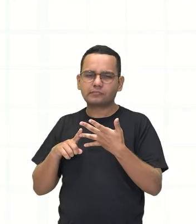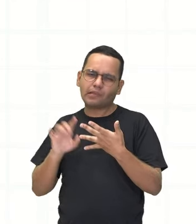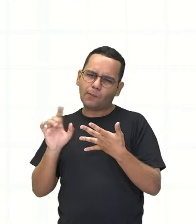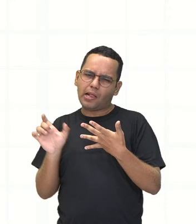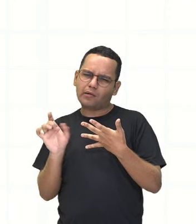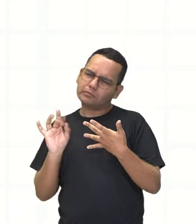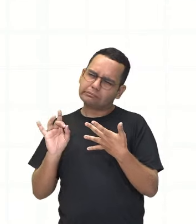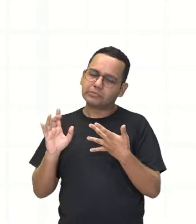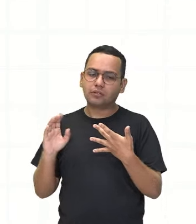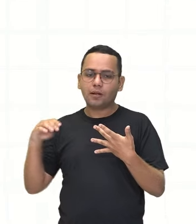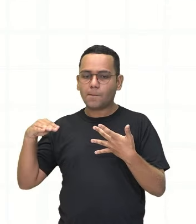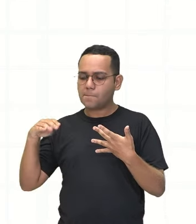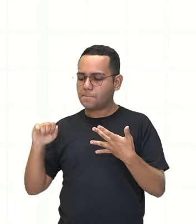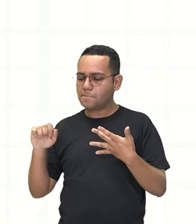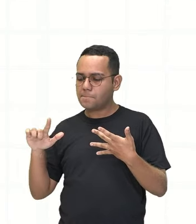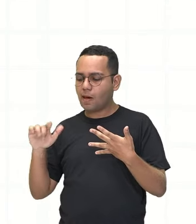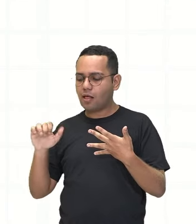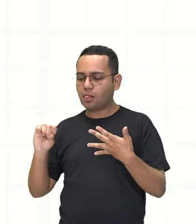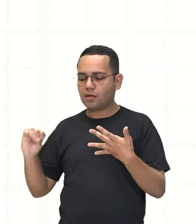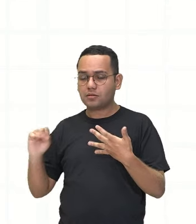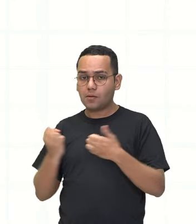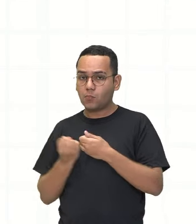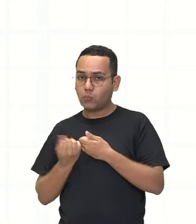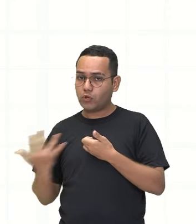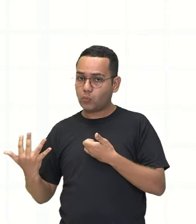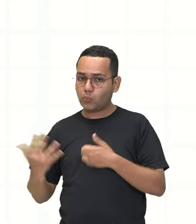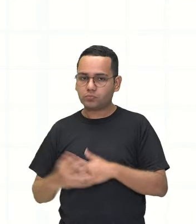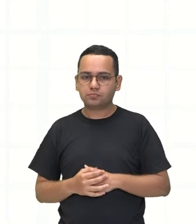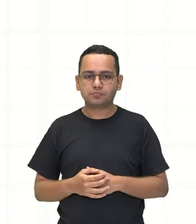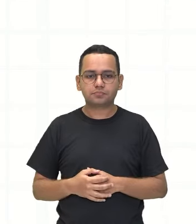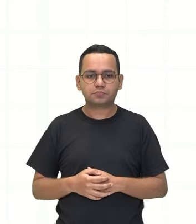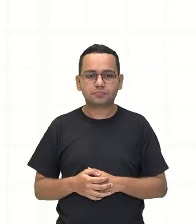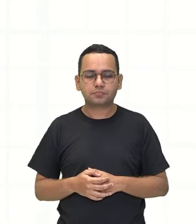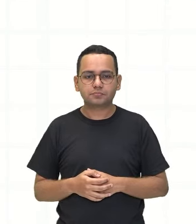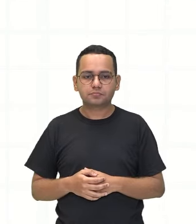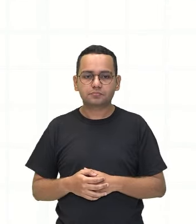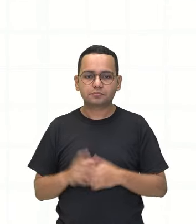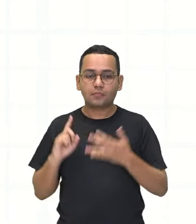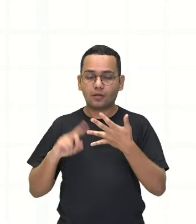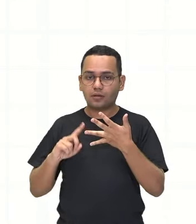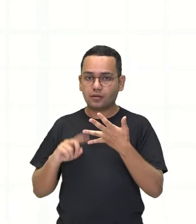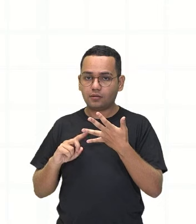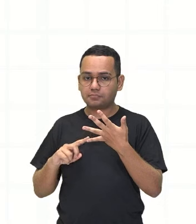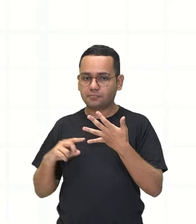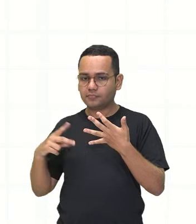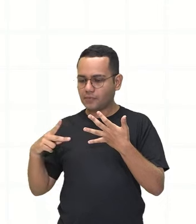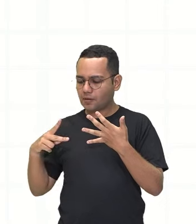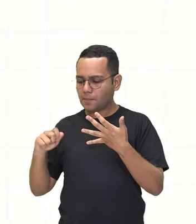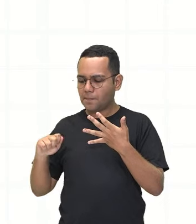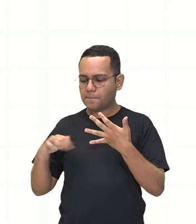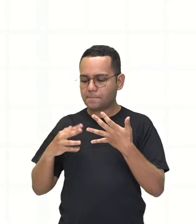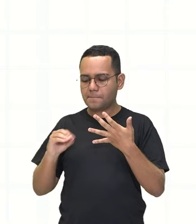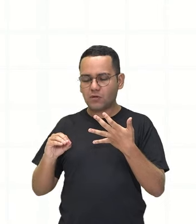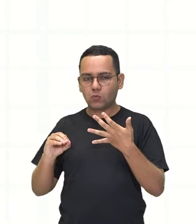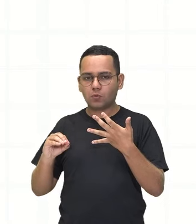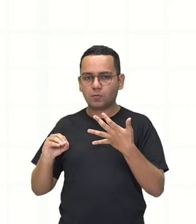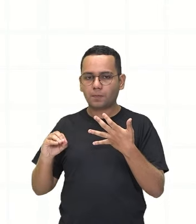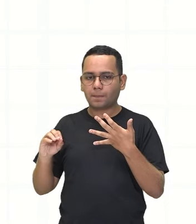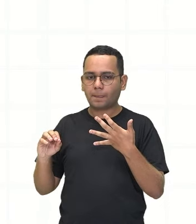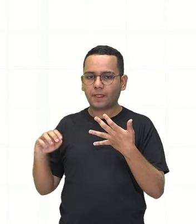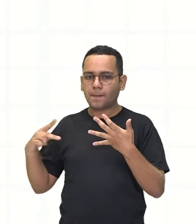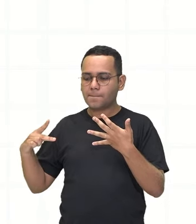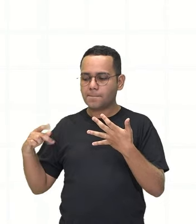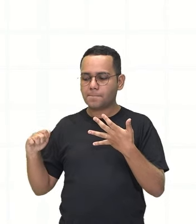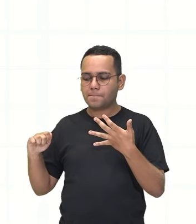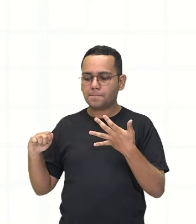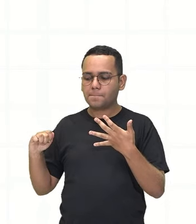Males, esse é o plural de mal, tá? Pão, pães. Observe aí, eu vou acrescentar um